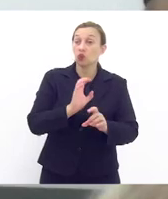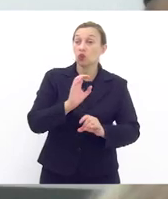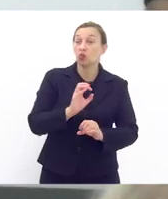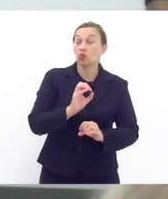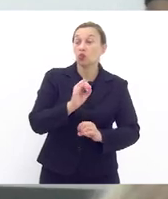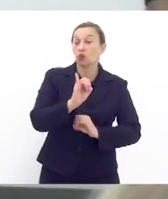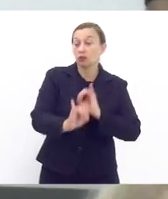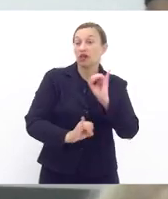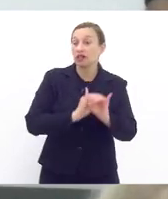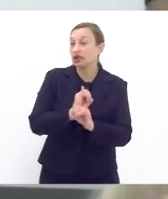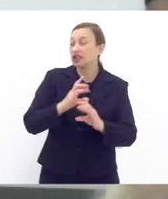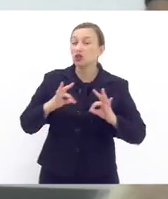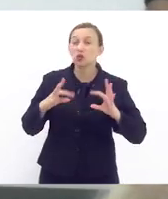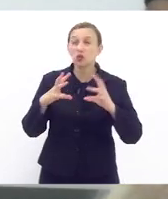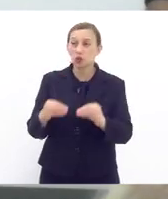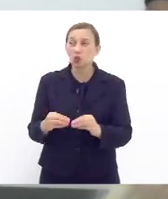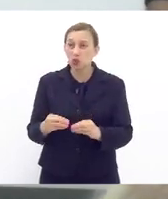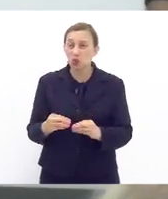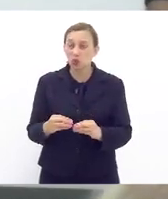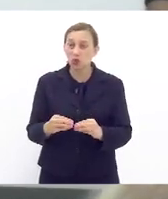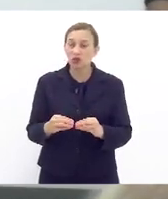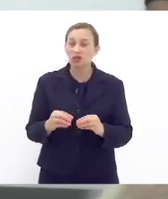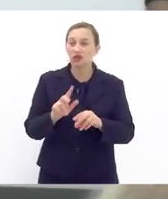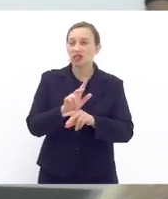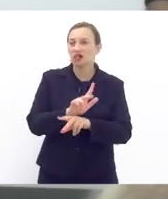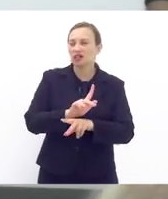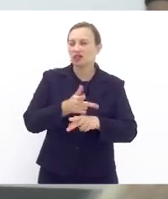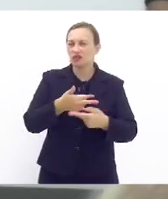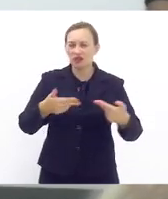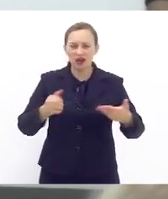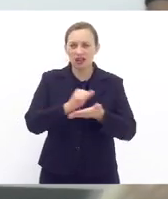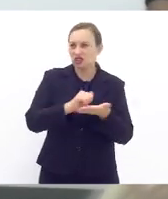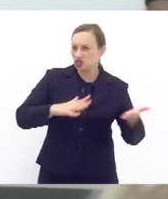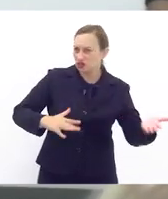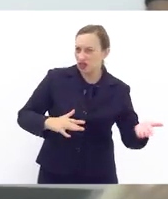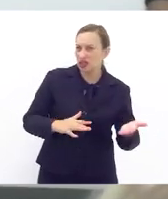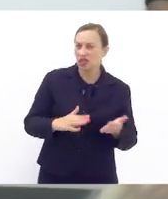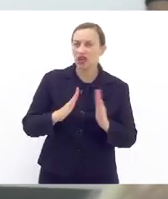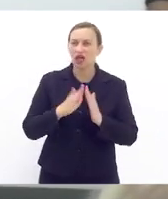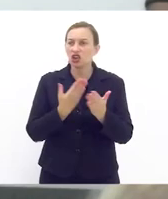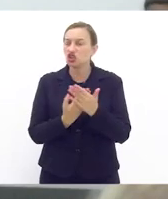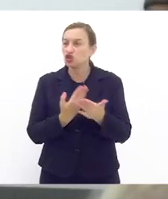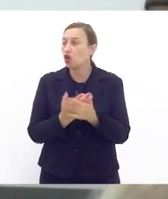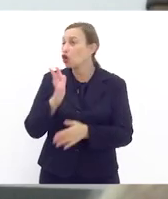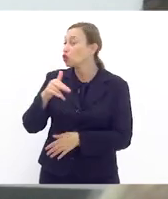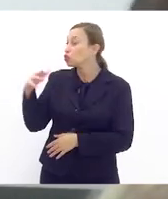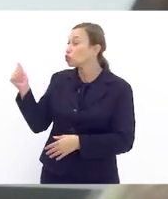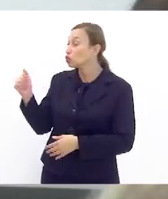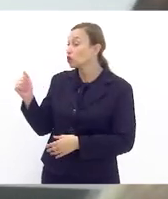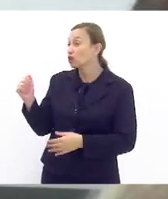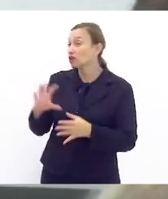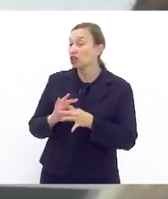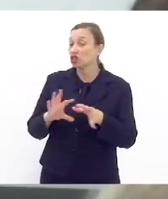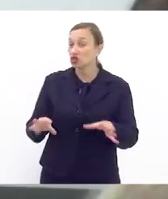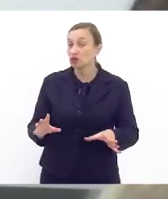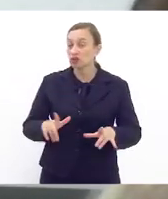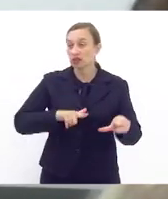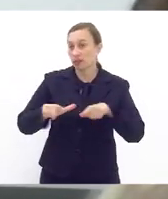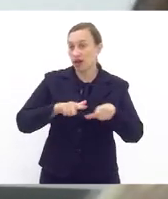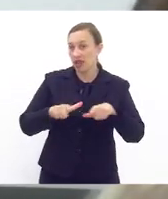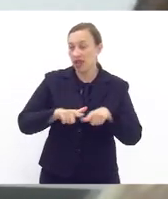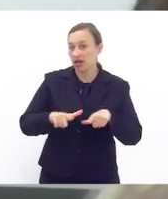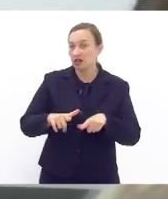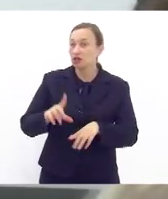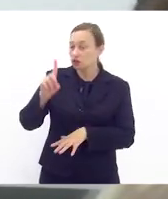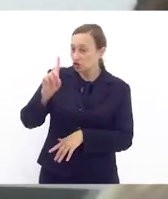toda aquela Gama de atividades né que a escola nunca deixou de funcionar os diretores estavam